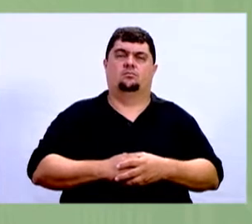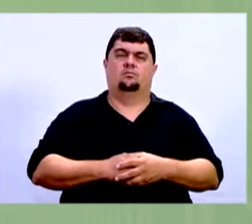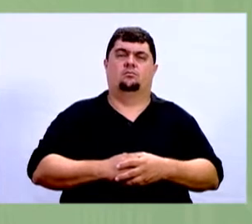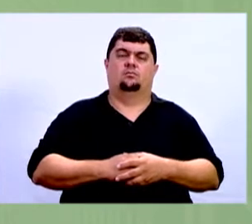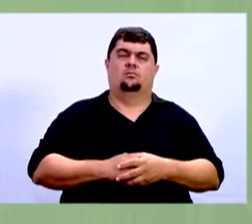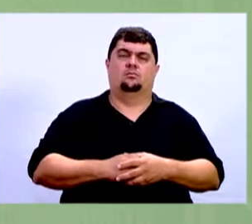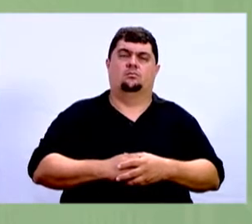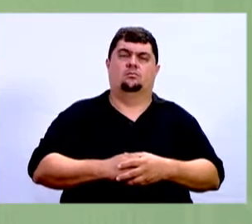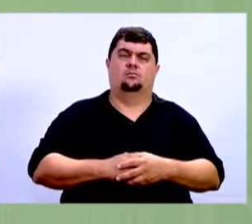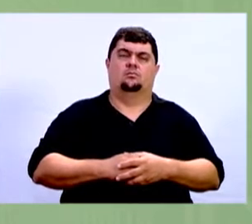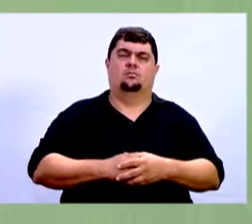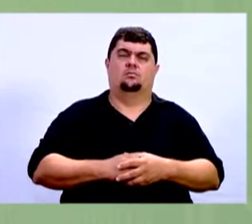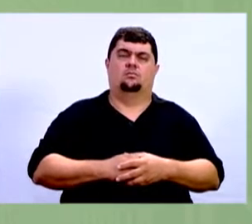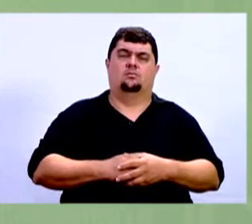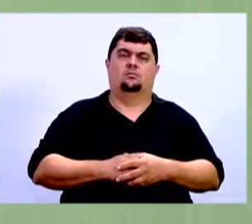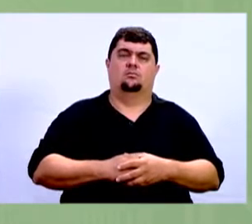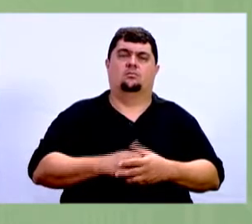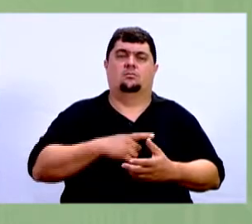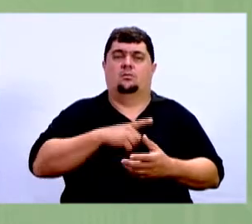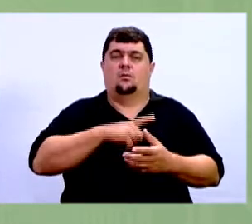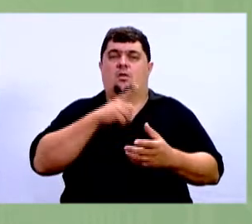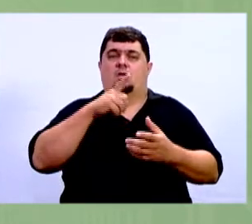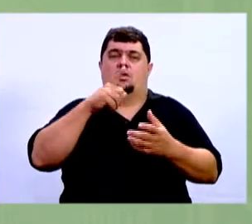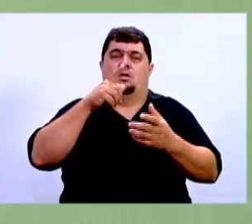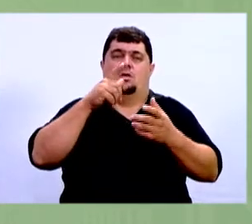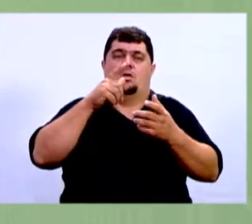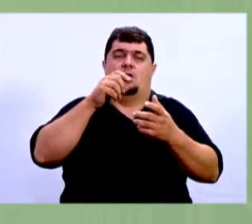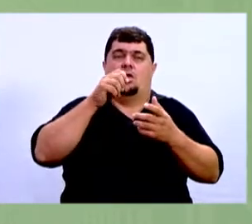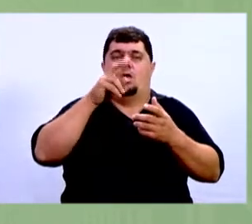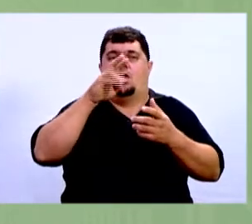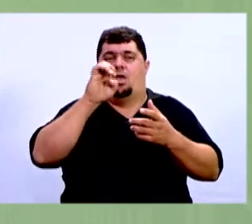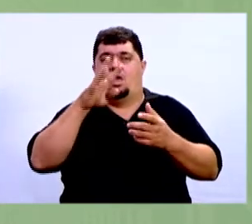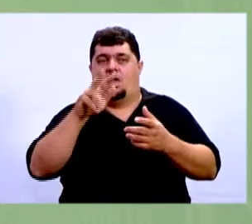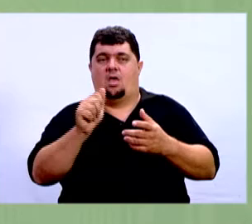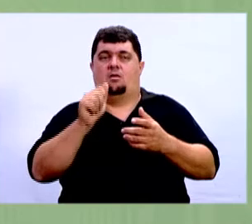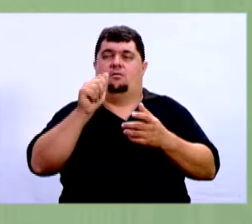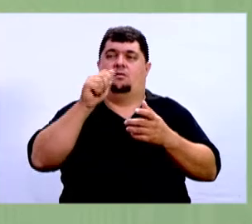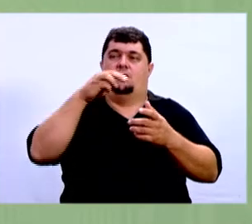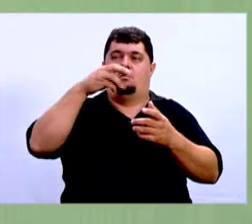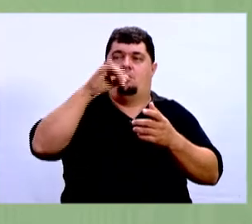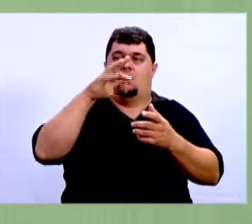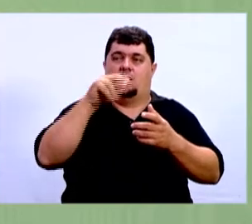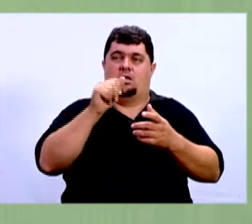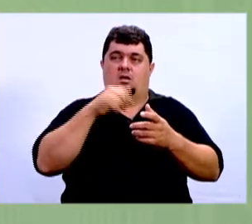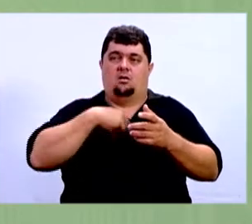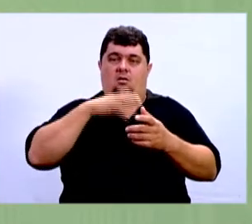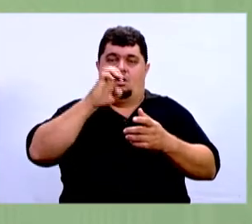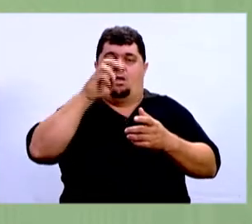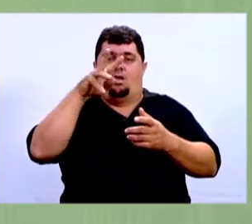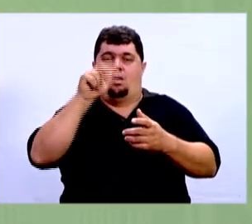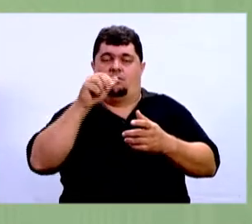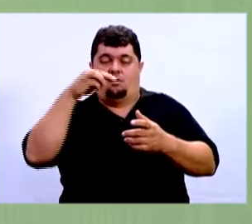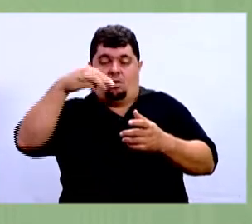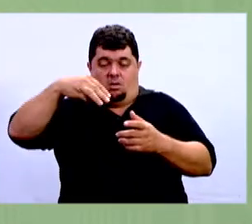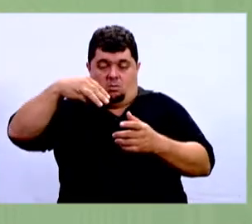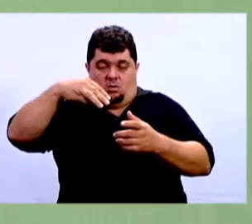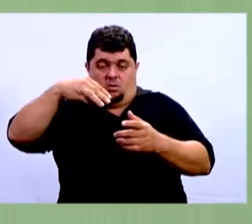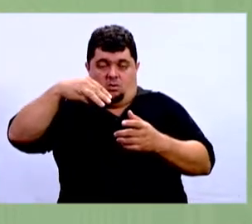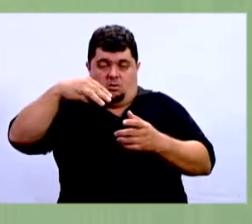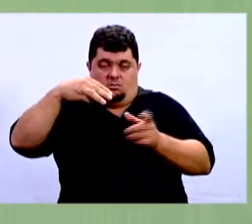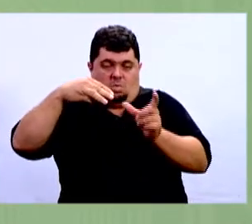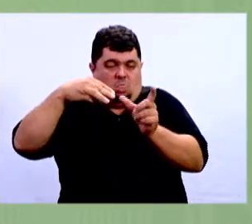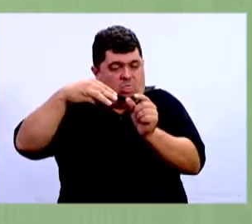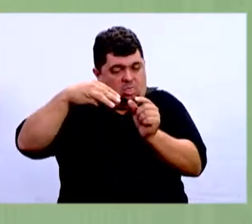gente colocou, Eva Maria Lacatos, né? O M ficou abreviado. Logo em seguida o título,